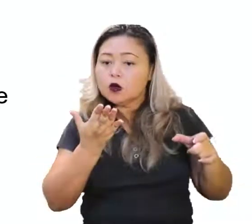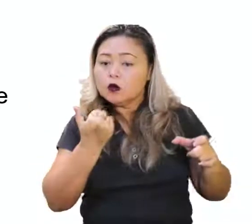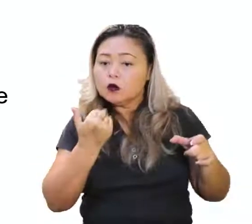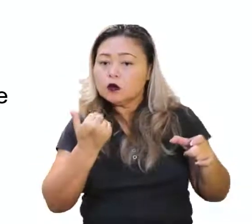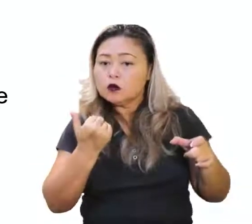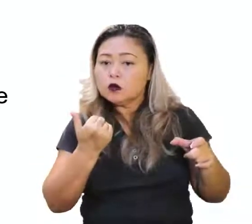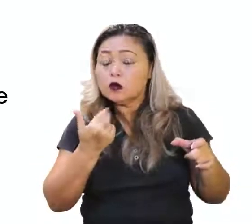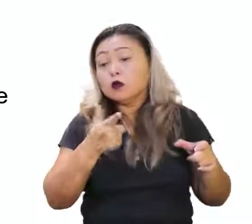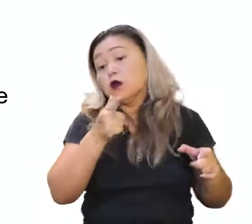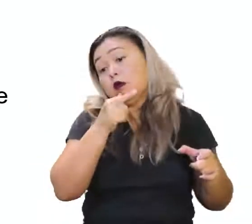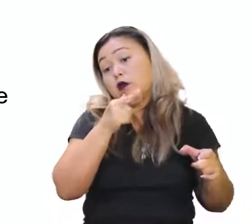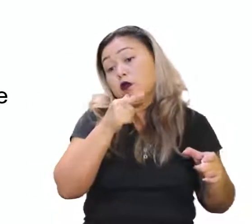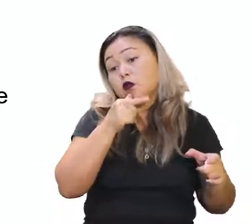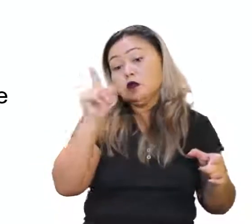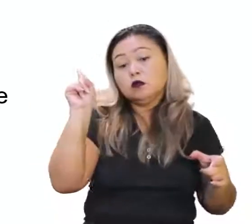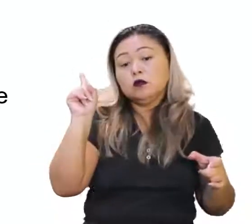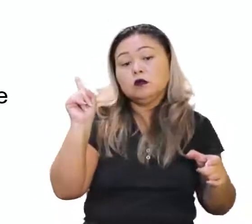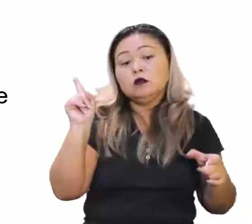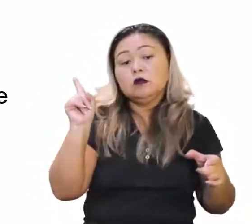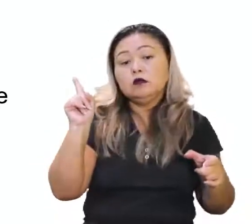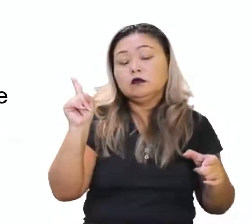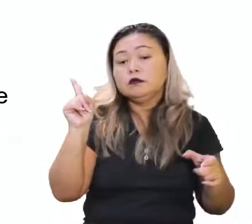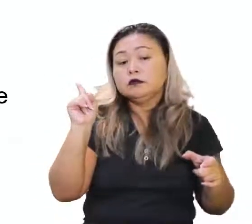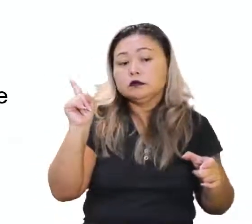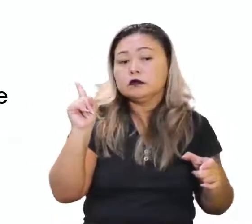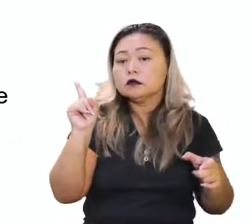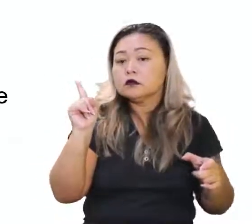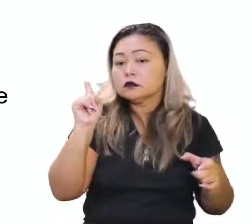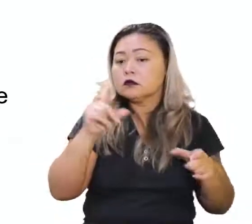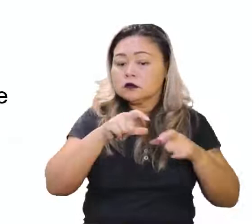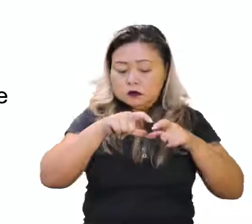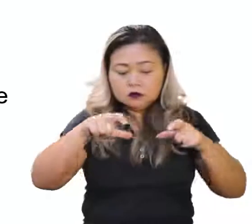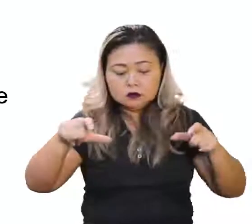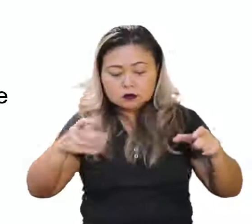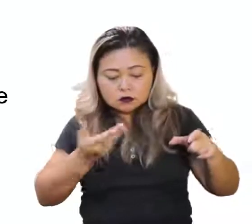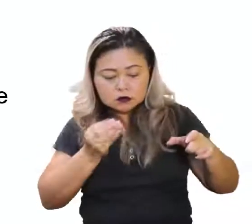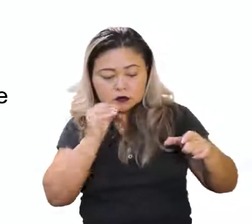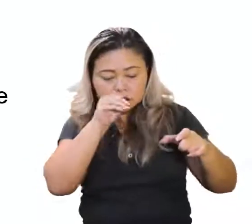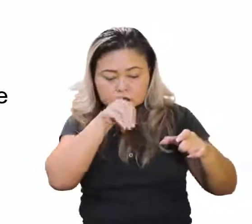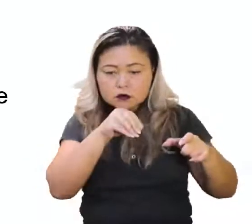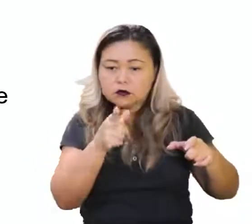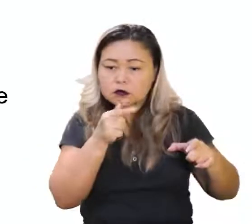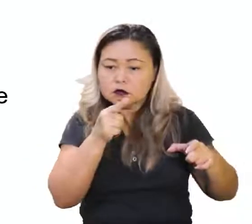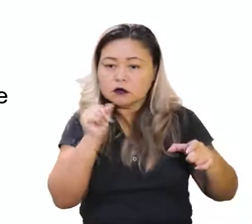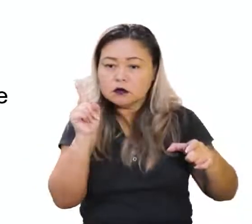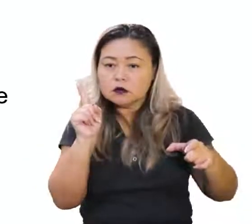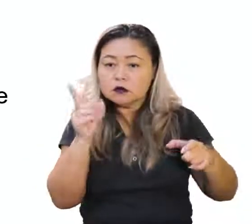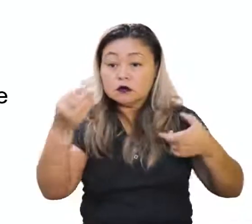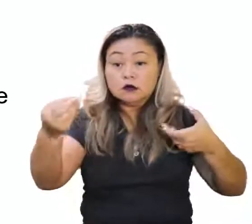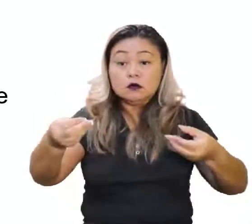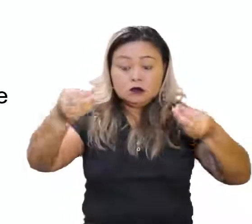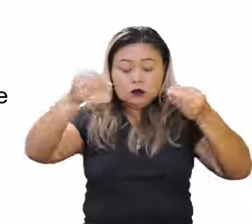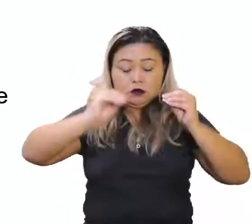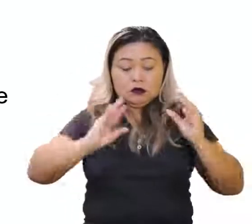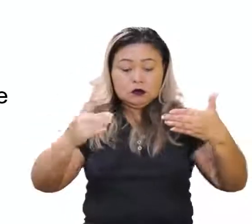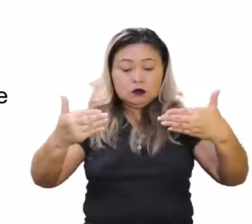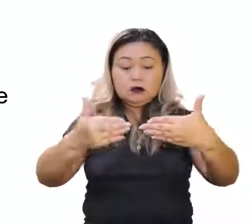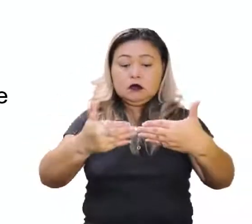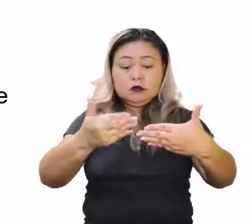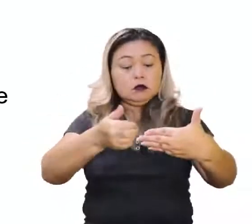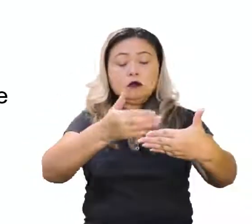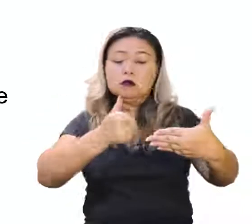do bebedouro, que esses bebedouros, olha, se você estiver lembrando aí, ele está dentro de um